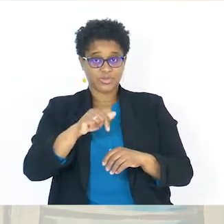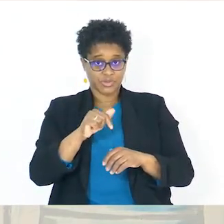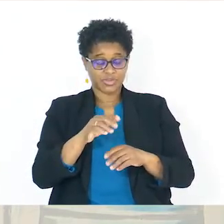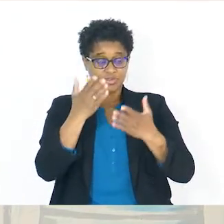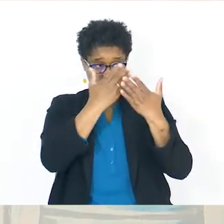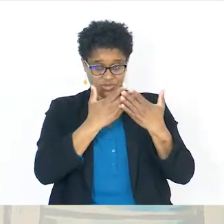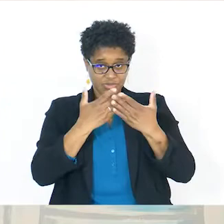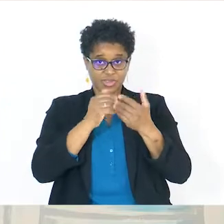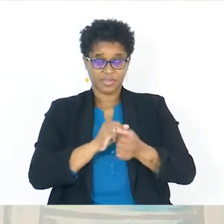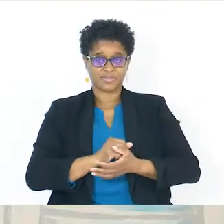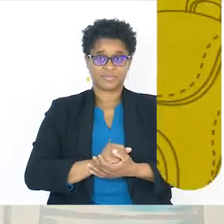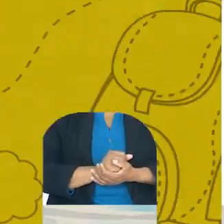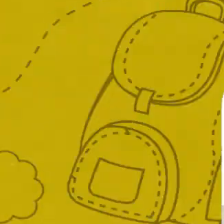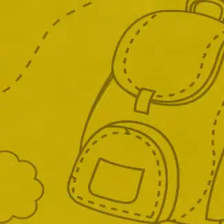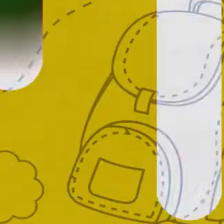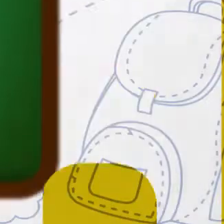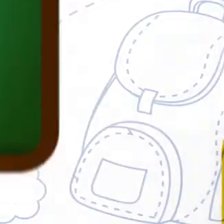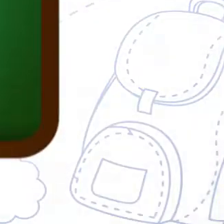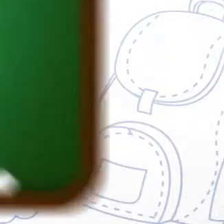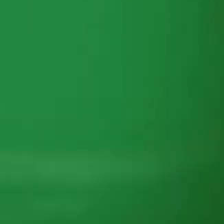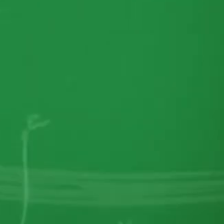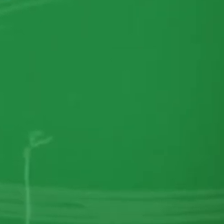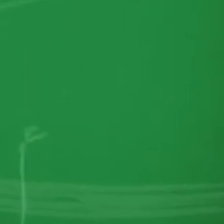hoje vamos estudar